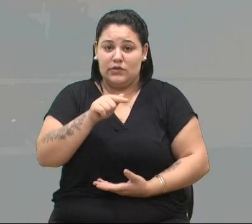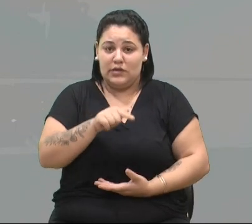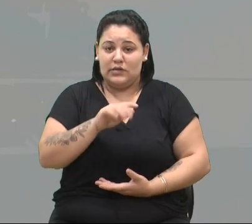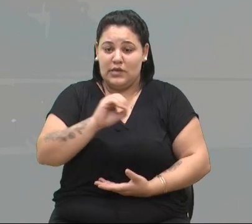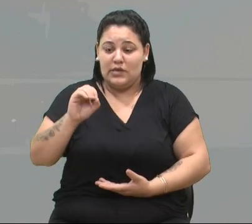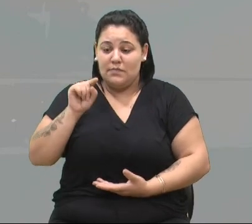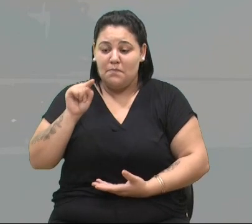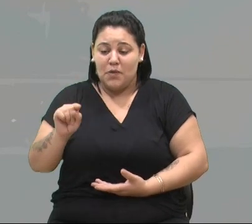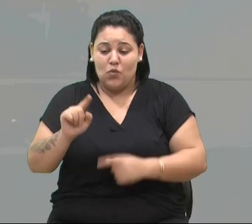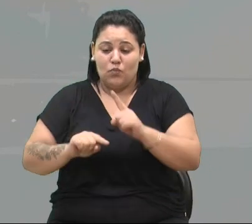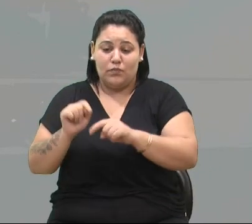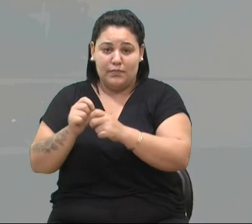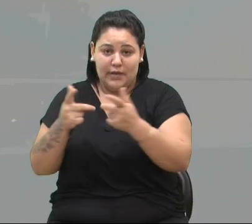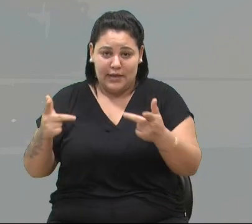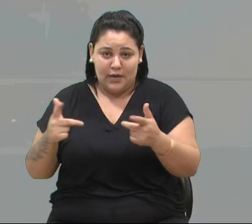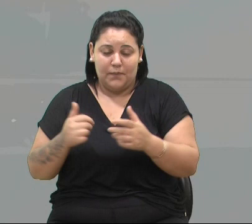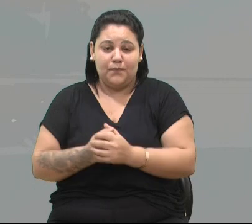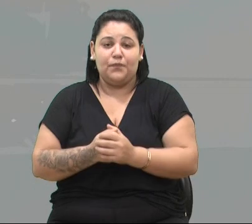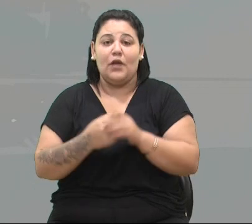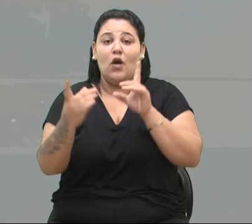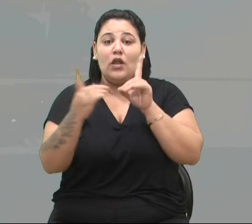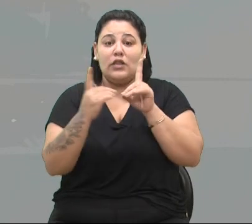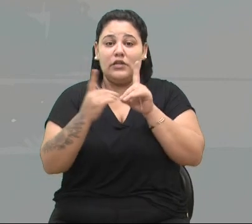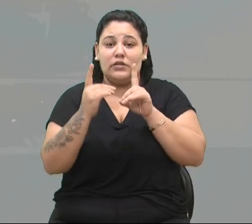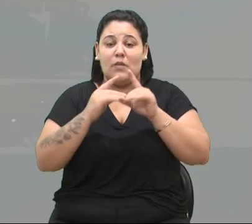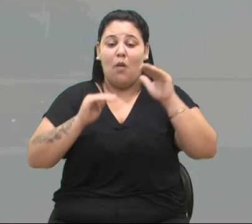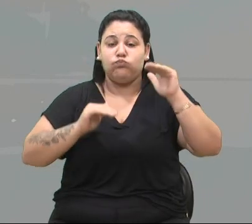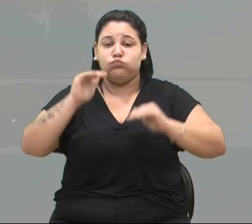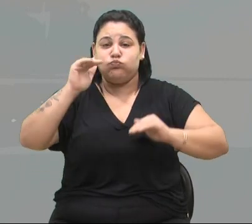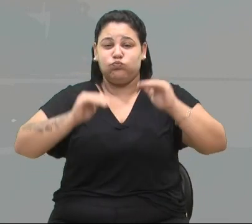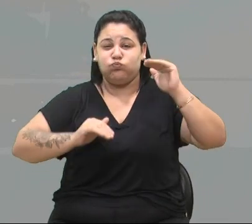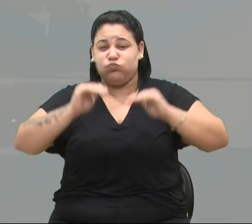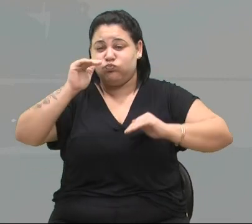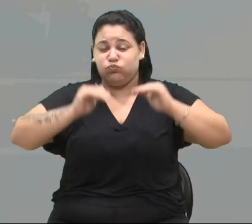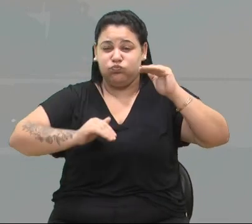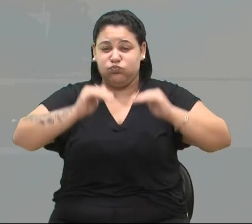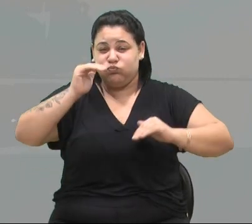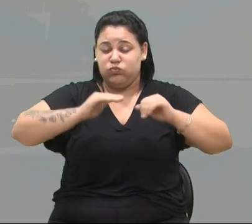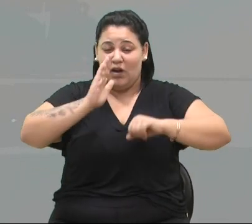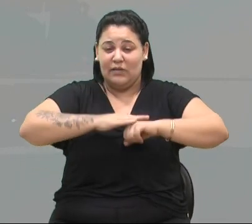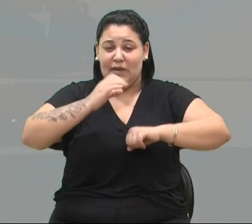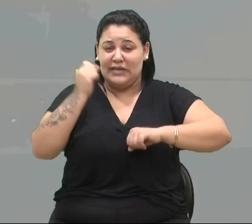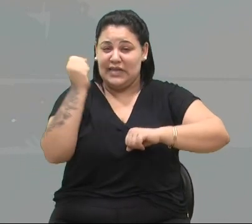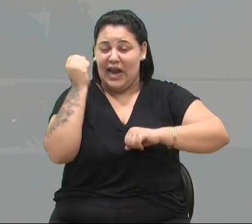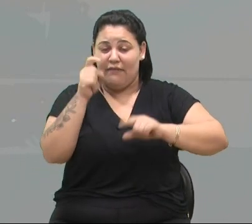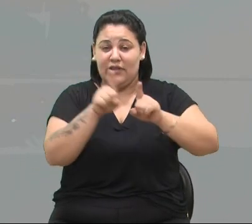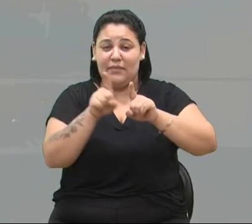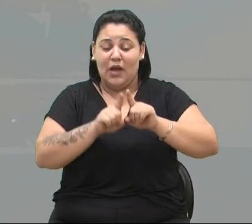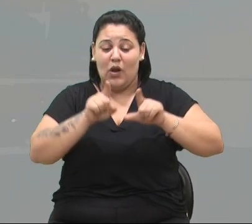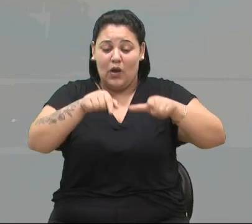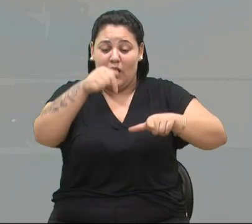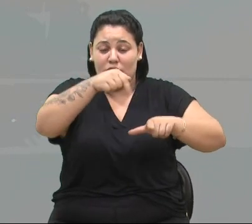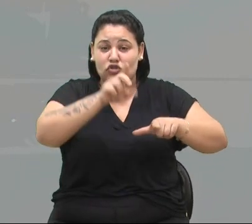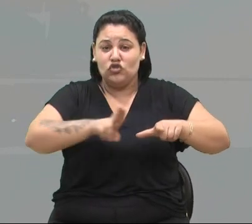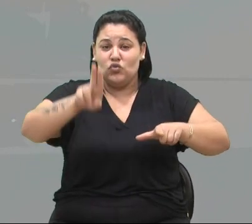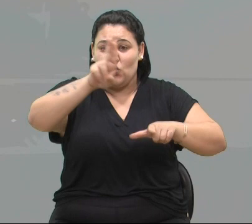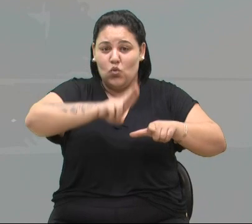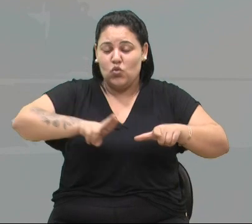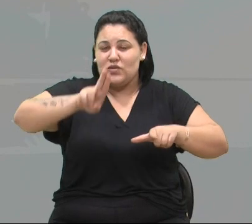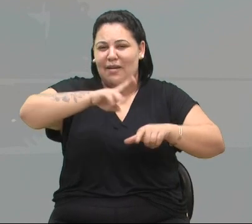unidades. Os atendimentos aí de média e alta complexidade, que é onde a gente aplica uma